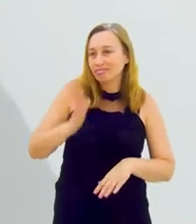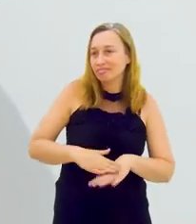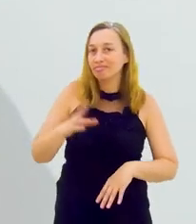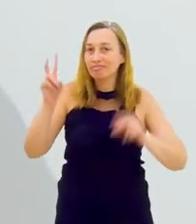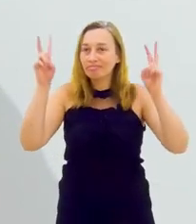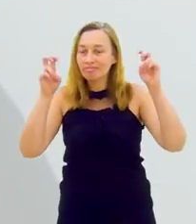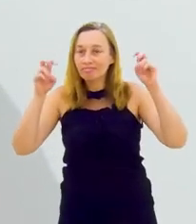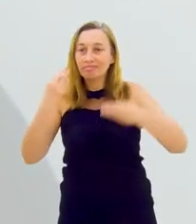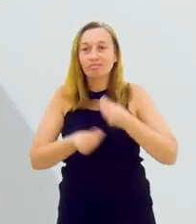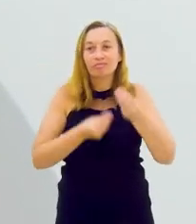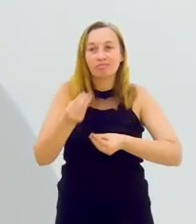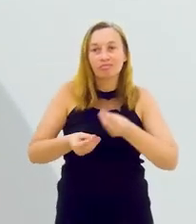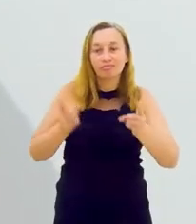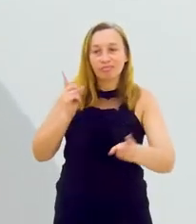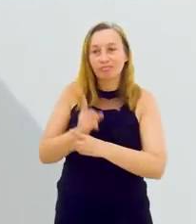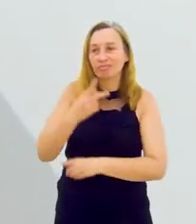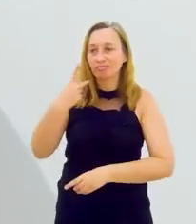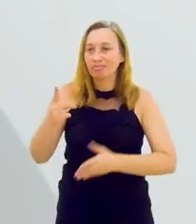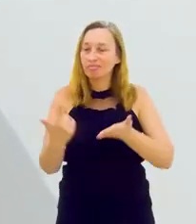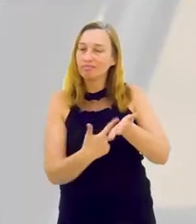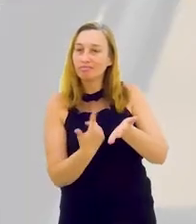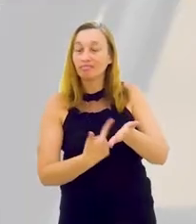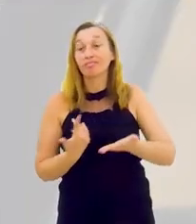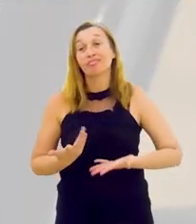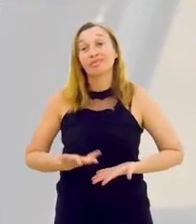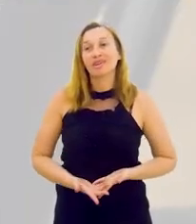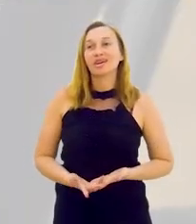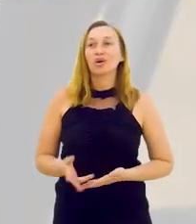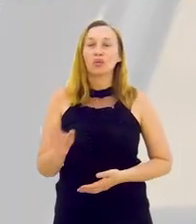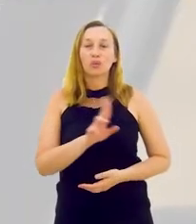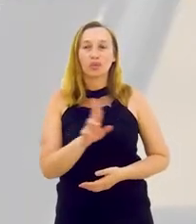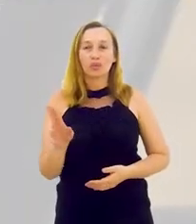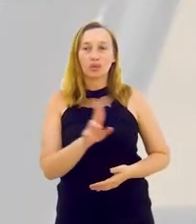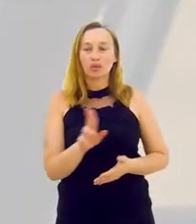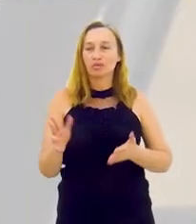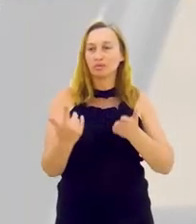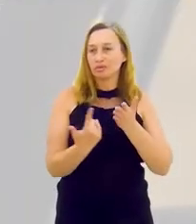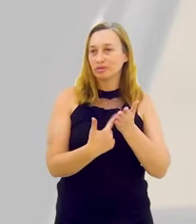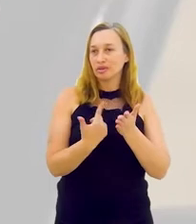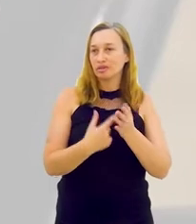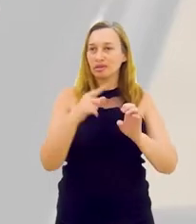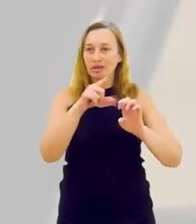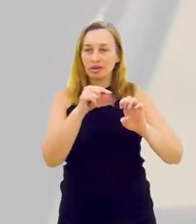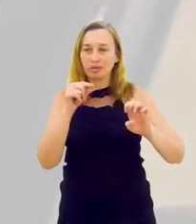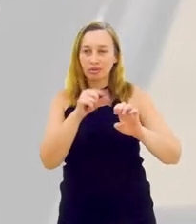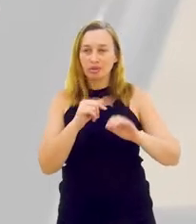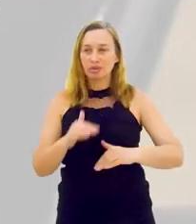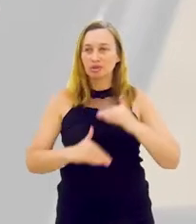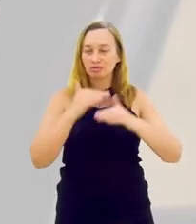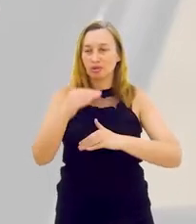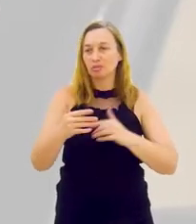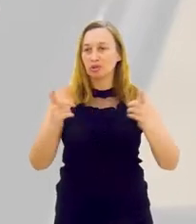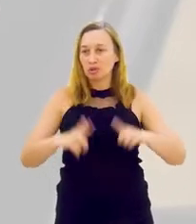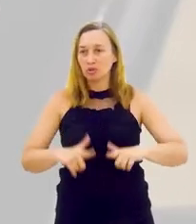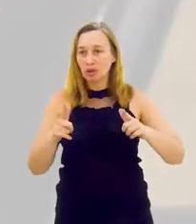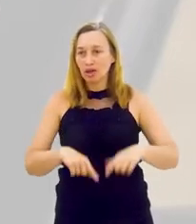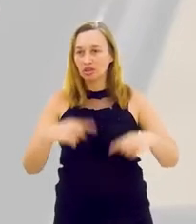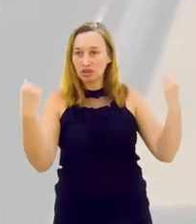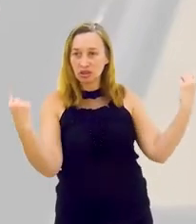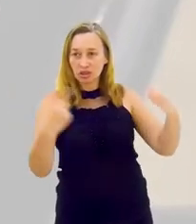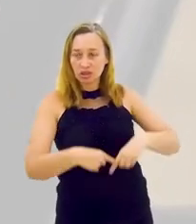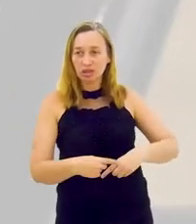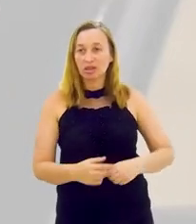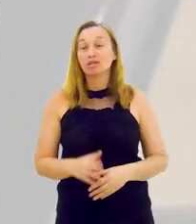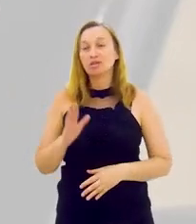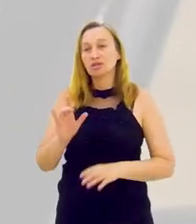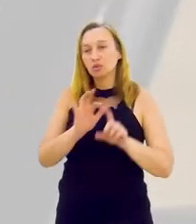tema, como a gente acha o seu livro? O livro, se colocar o nome do livro, né, que é Empreendedorismo e Desenvolvimento Local, como estratégia competitiva,